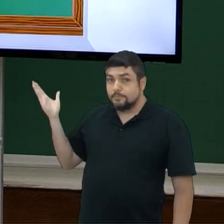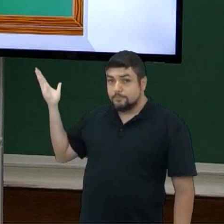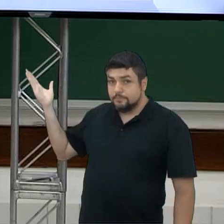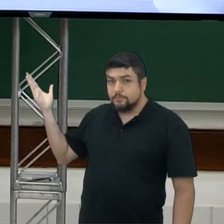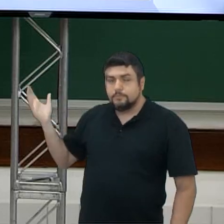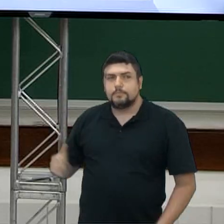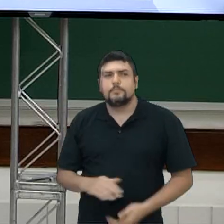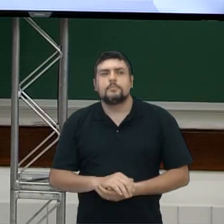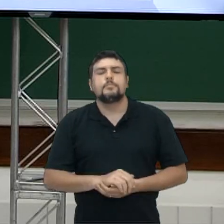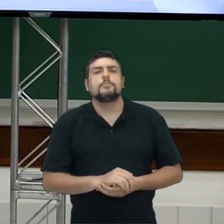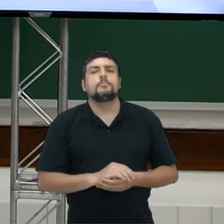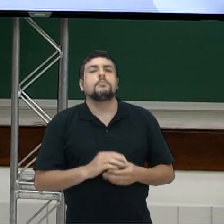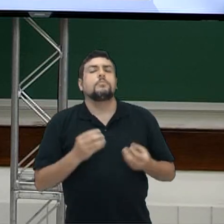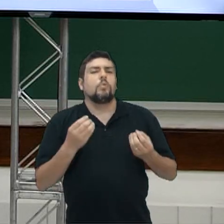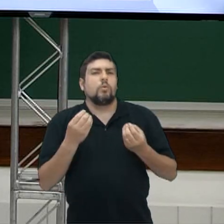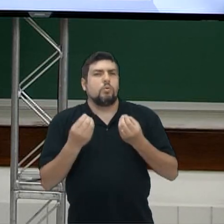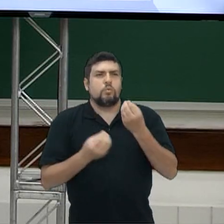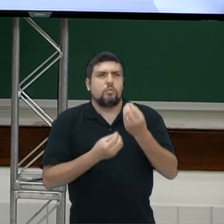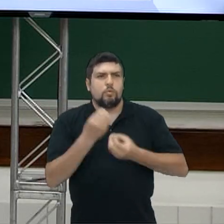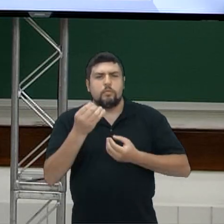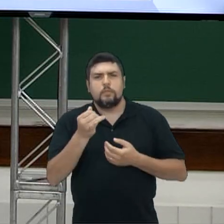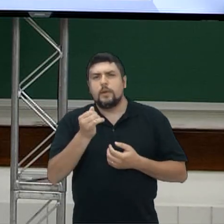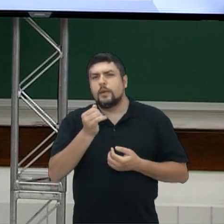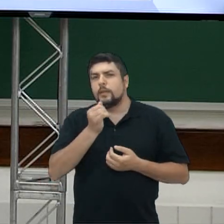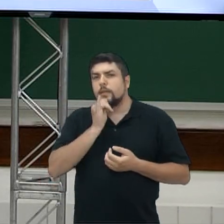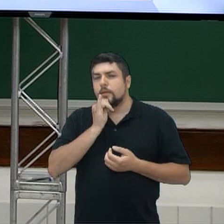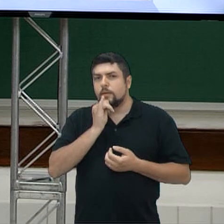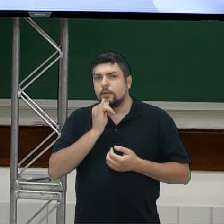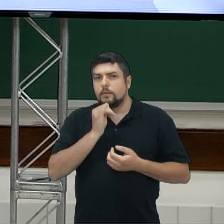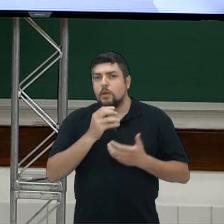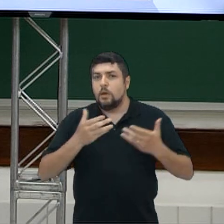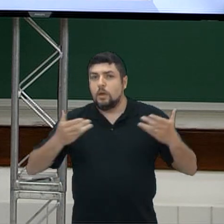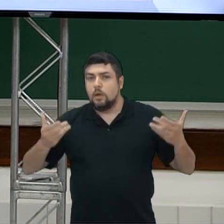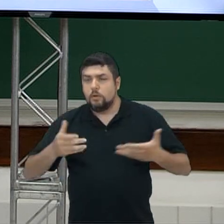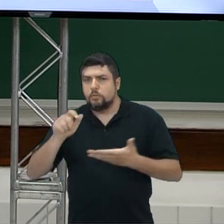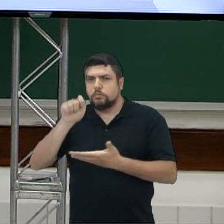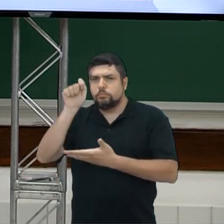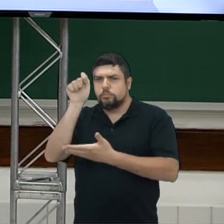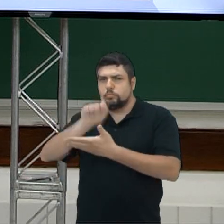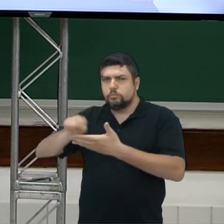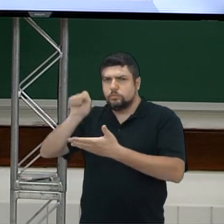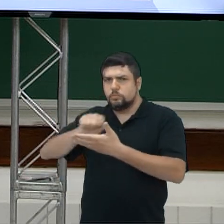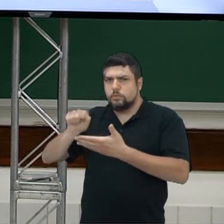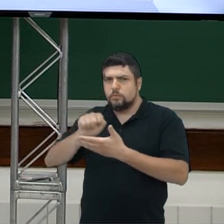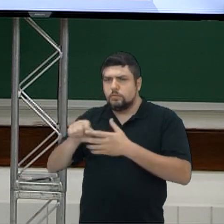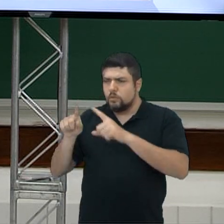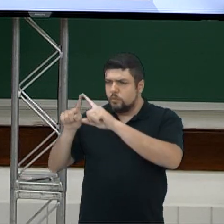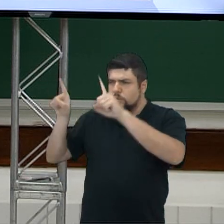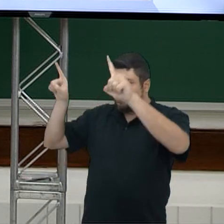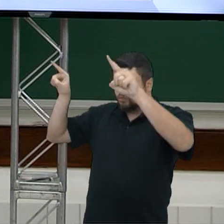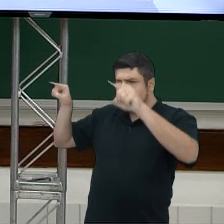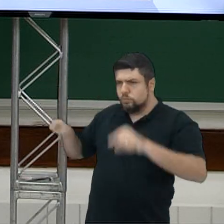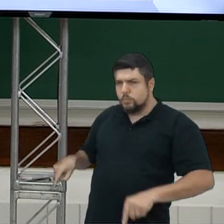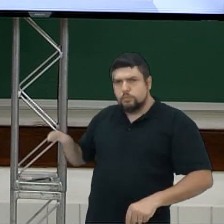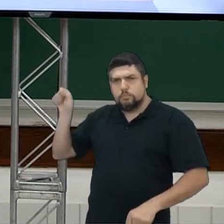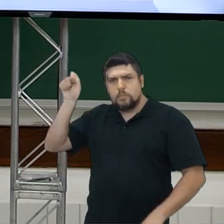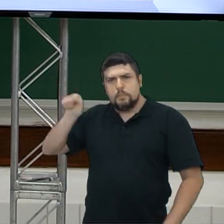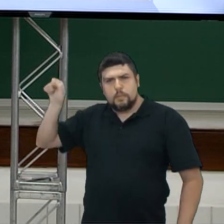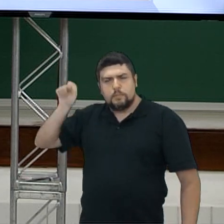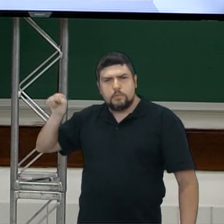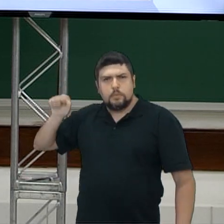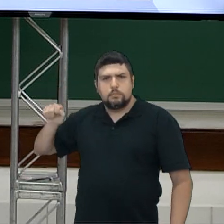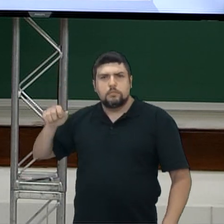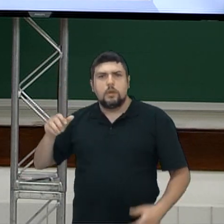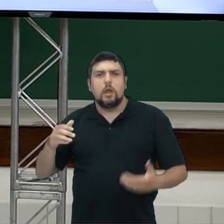Pra gente fazer esses exemplos, eu vou agora ali pro quadro, porque eu acho talvez que agora, nesse tempo, seja